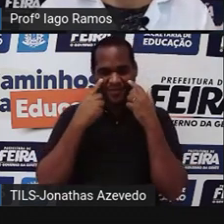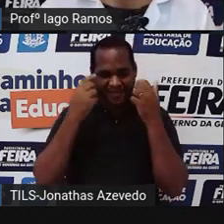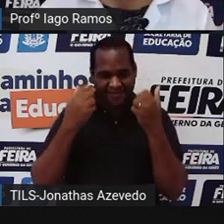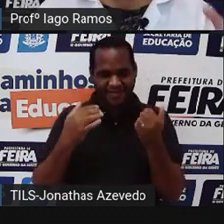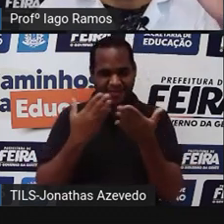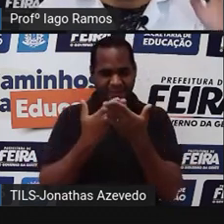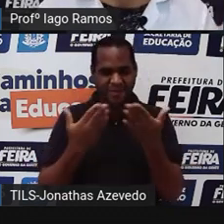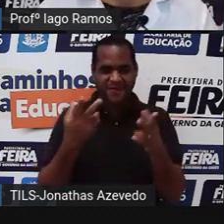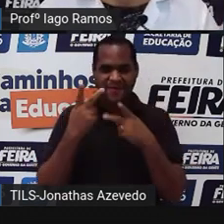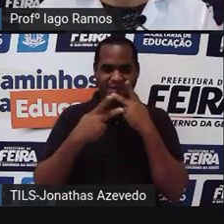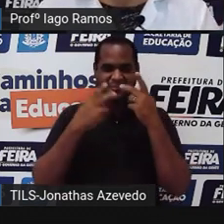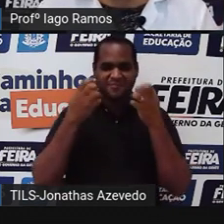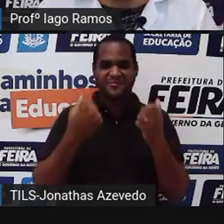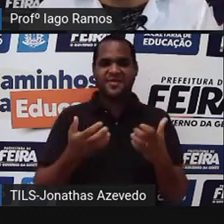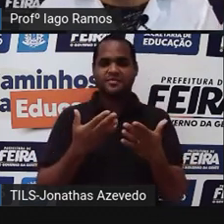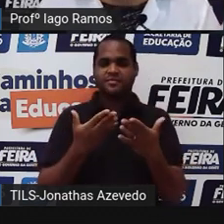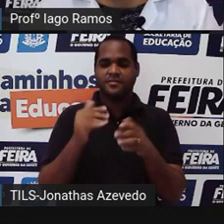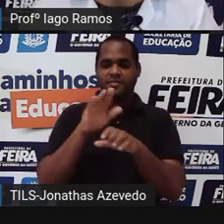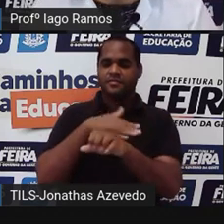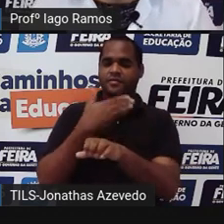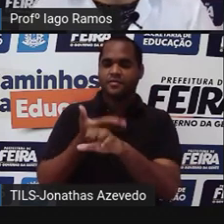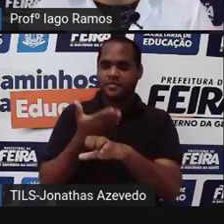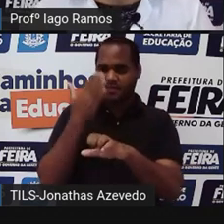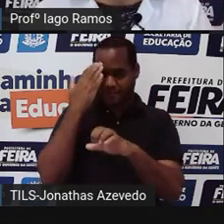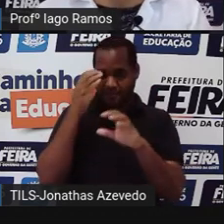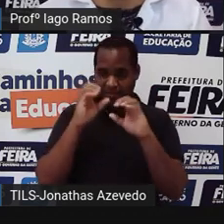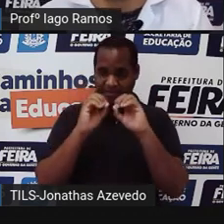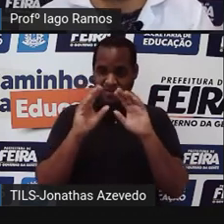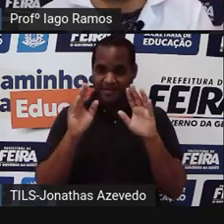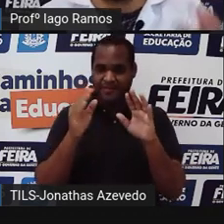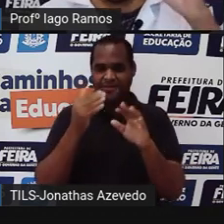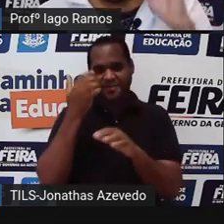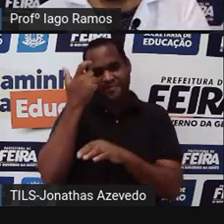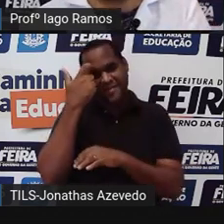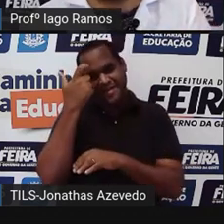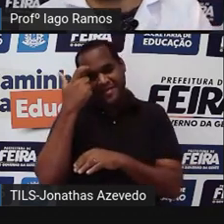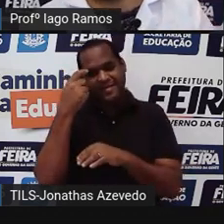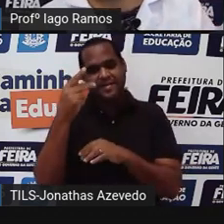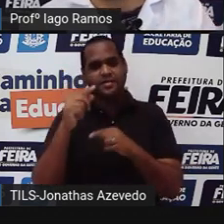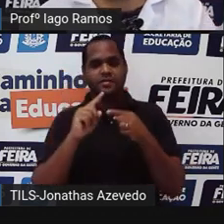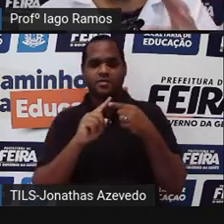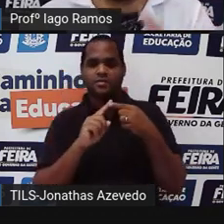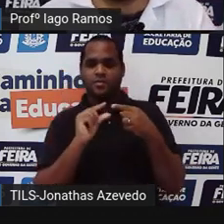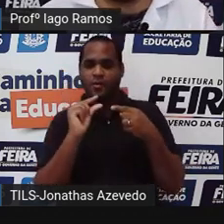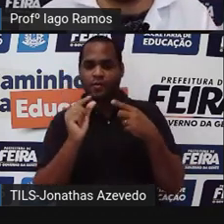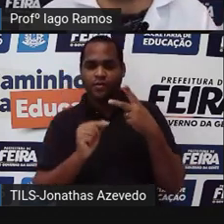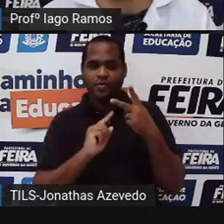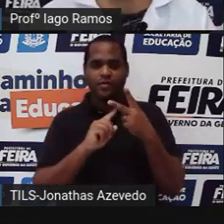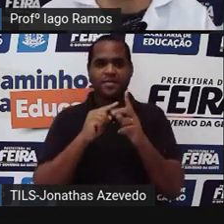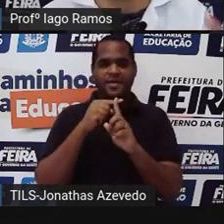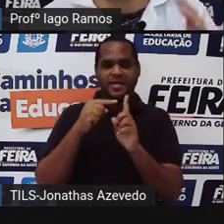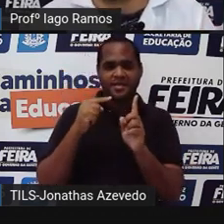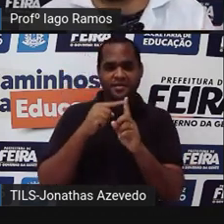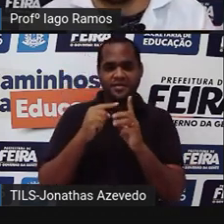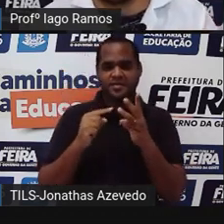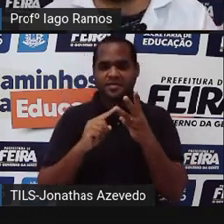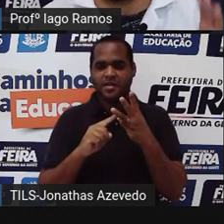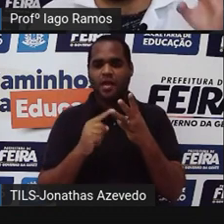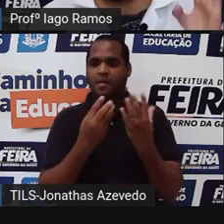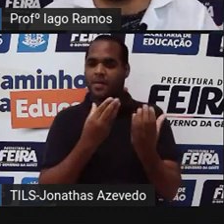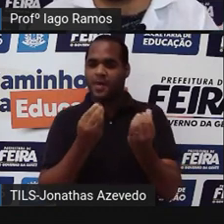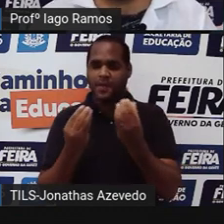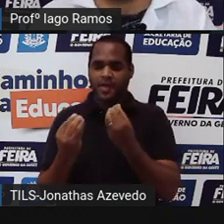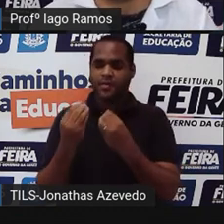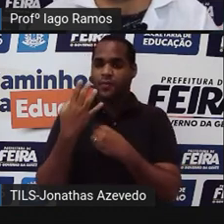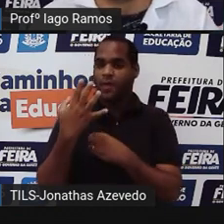falei, tá bom? Até aqui entendeu quanto, como a gente sempre pensa, um para pouco, dois para metade, três para a